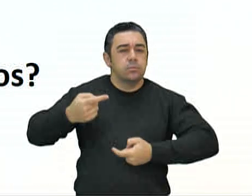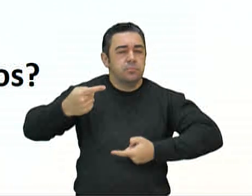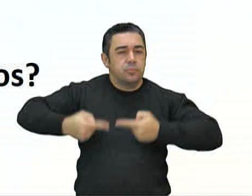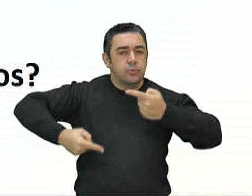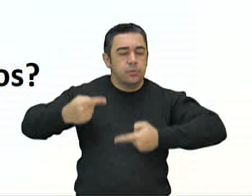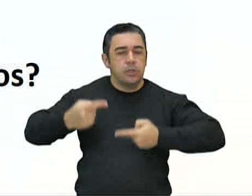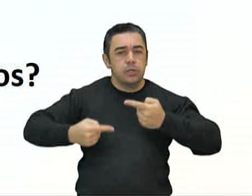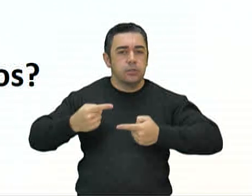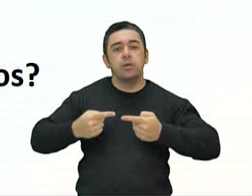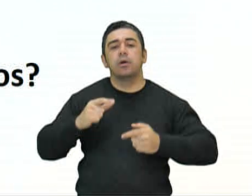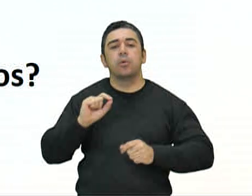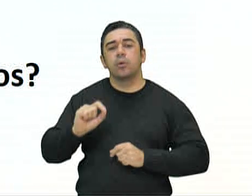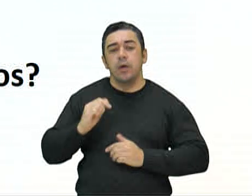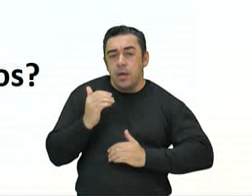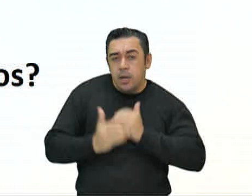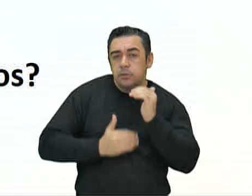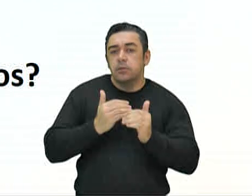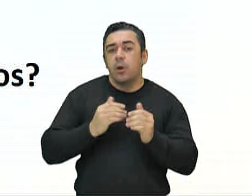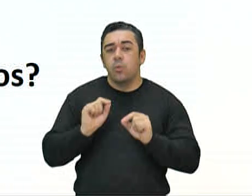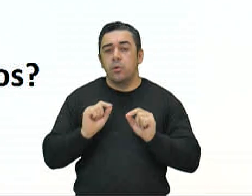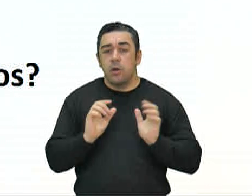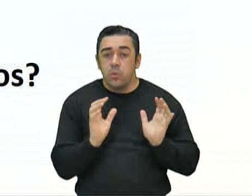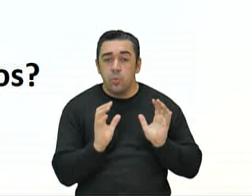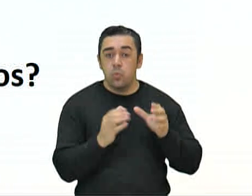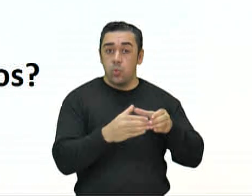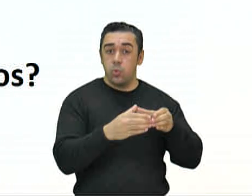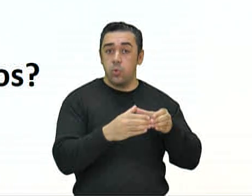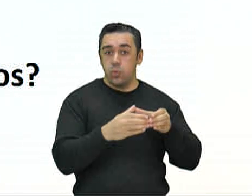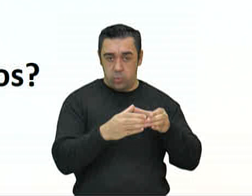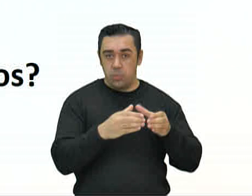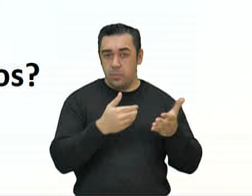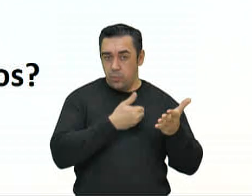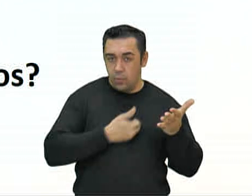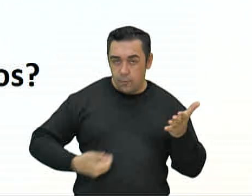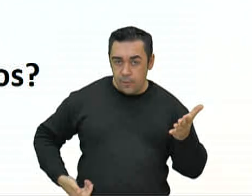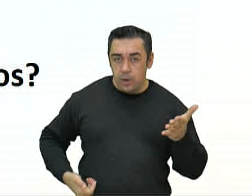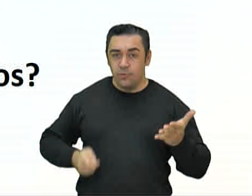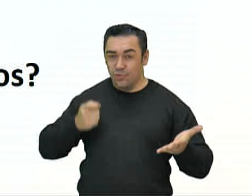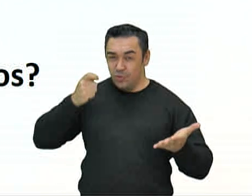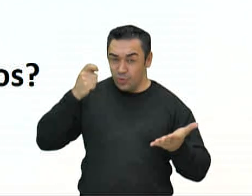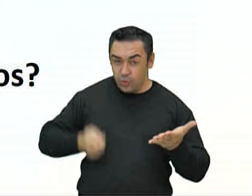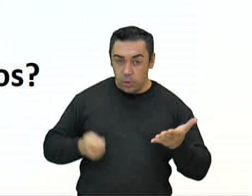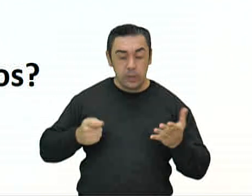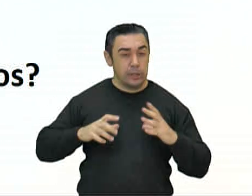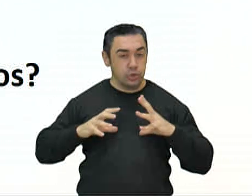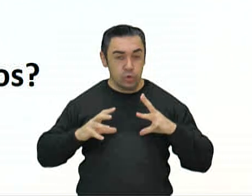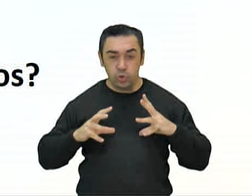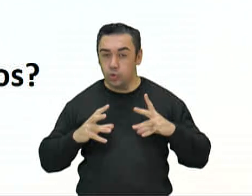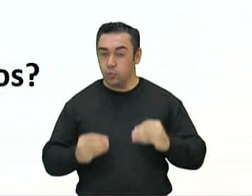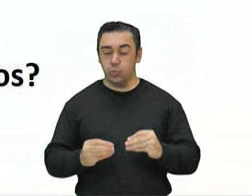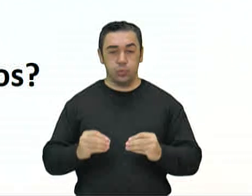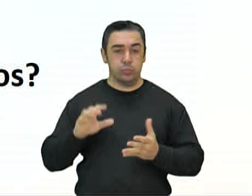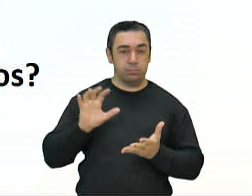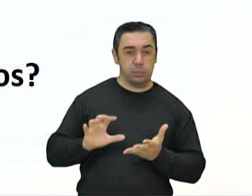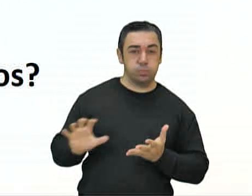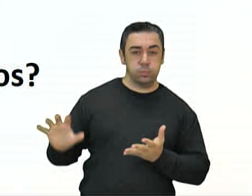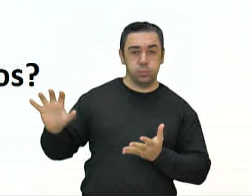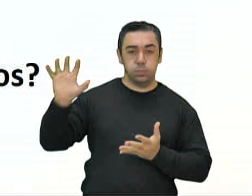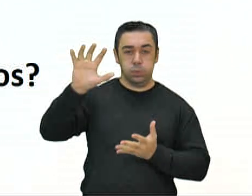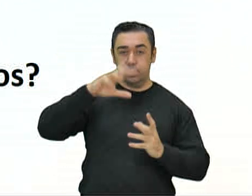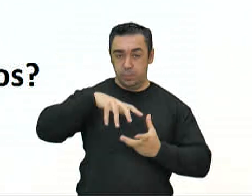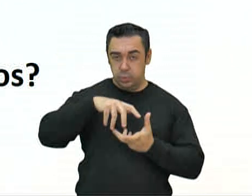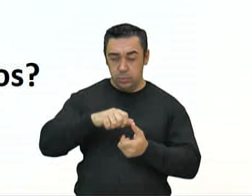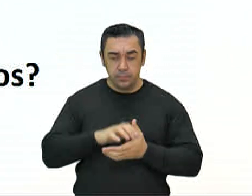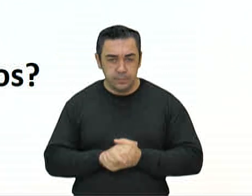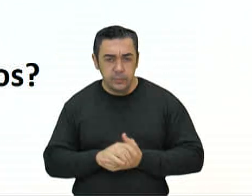de ascensão de regimes políticos totalitários em todos os continentes. Algumas